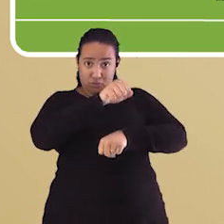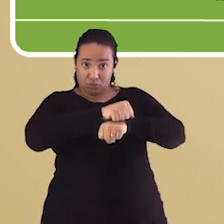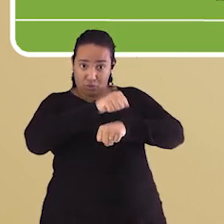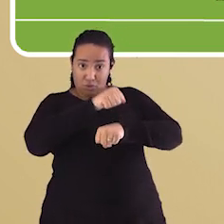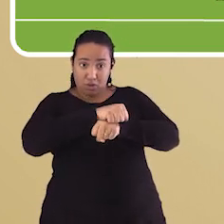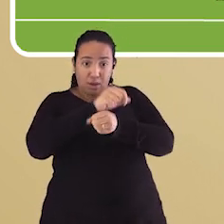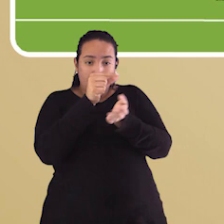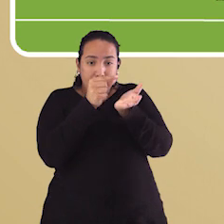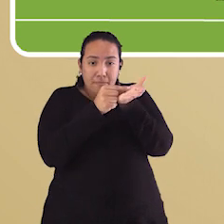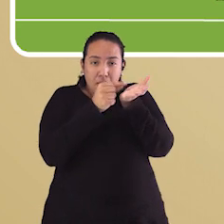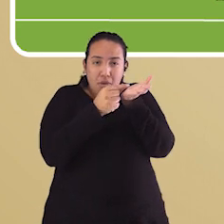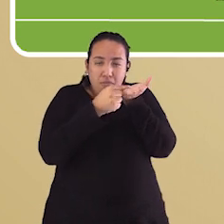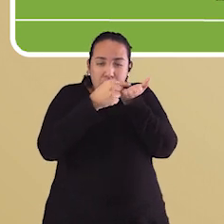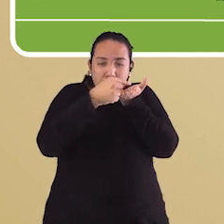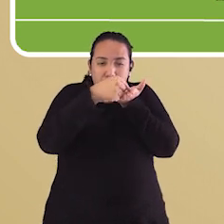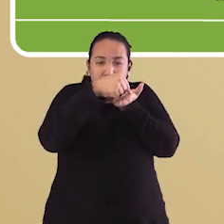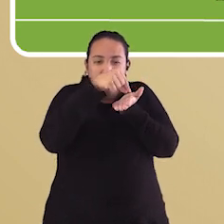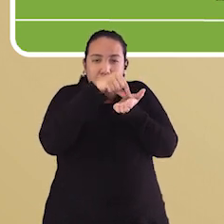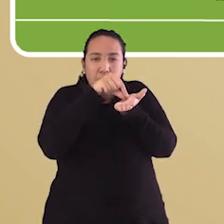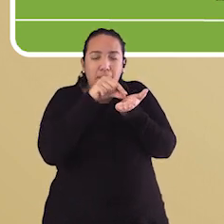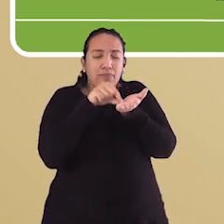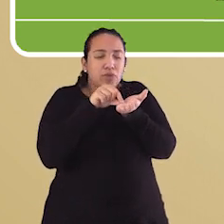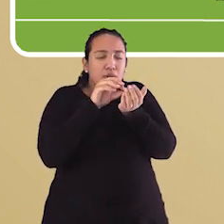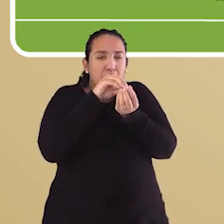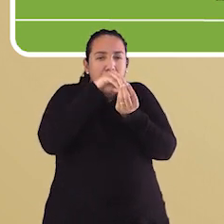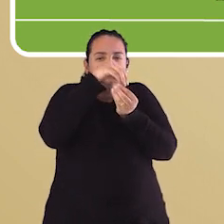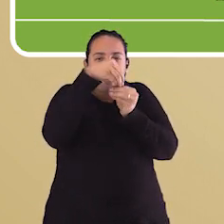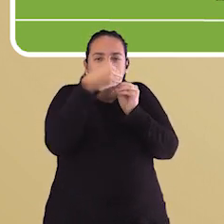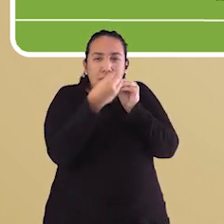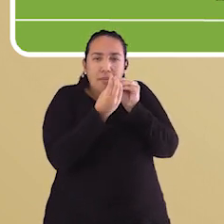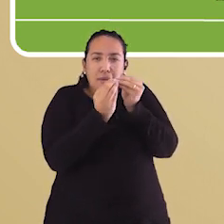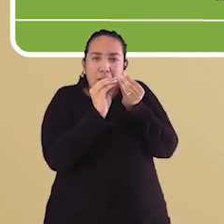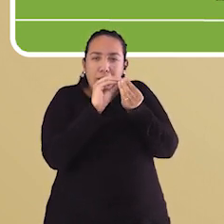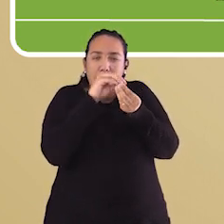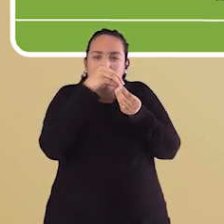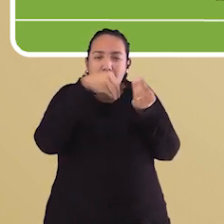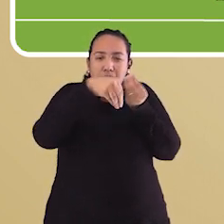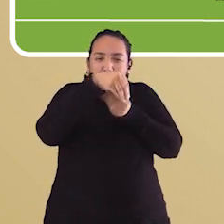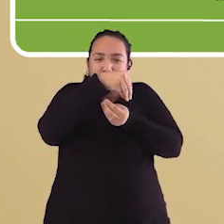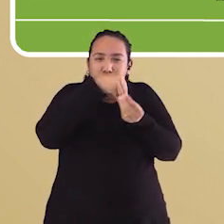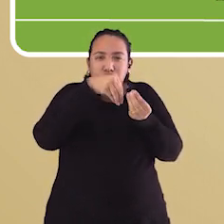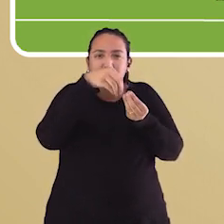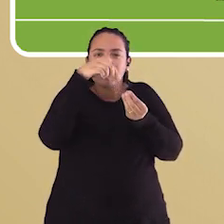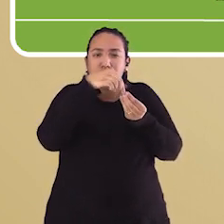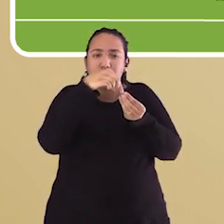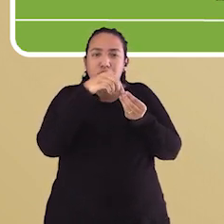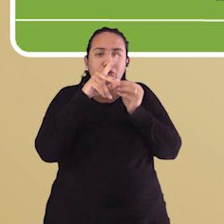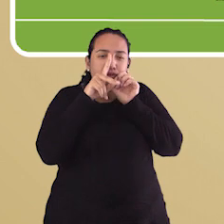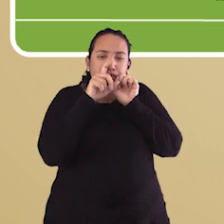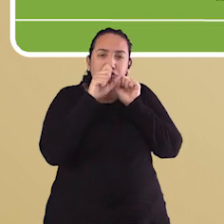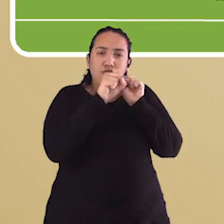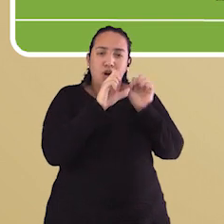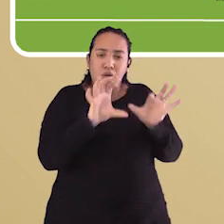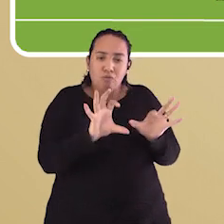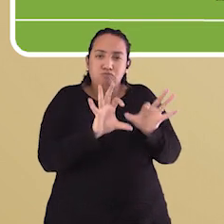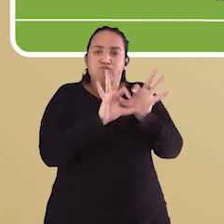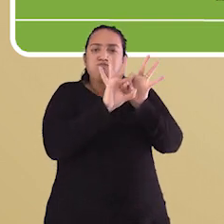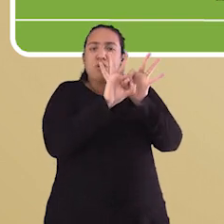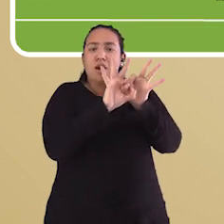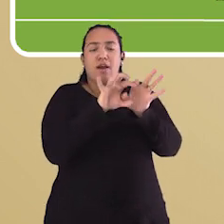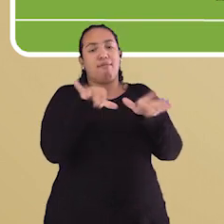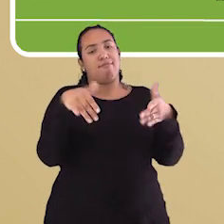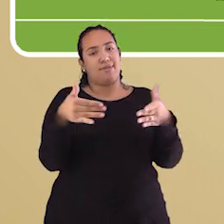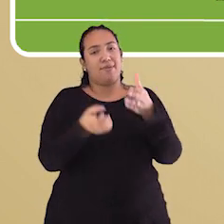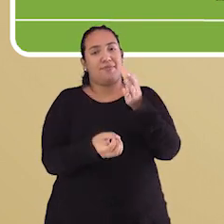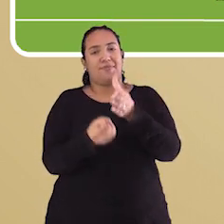as partículas elas se encontram aglomeradas, condensadas e fortemente unidas, dando